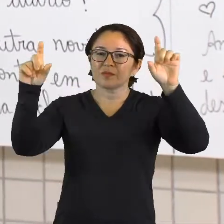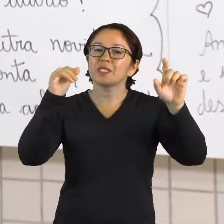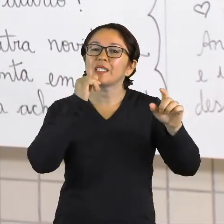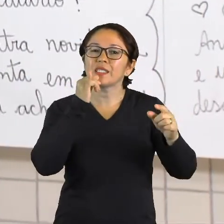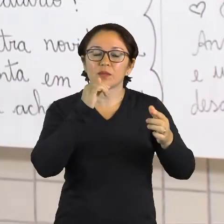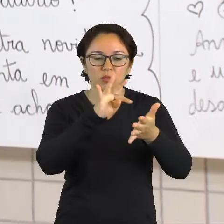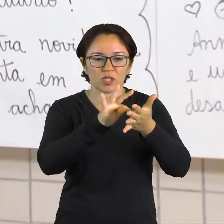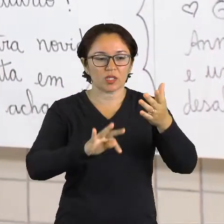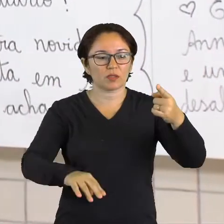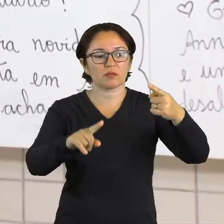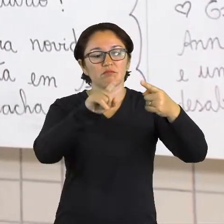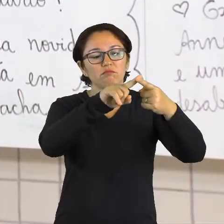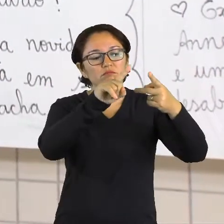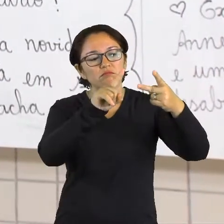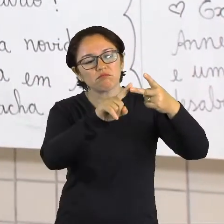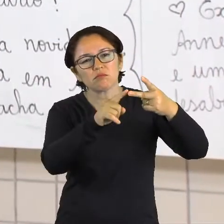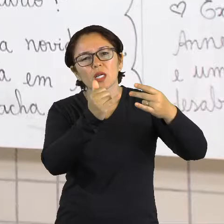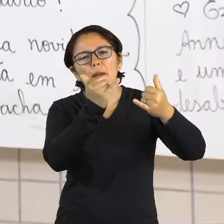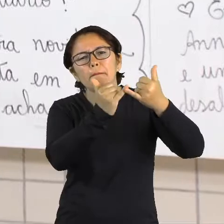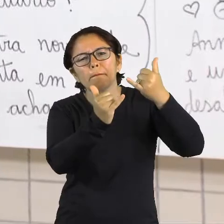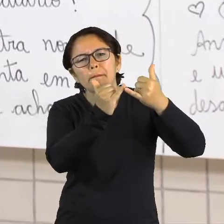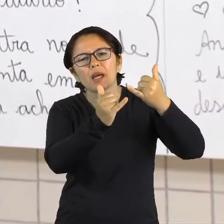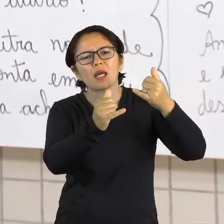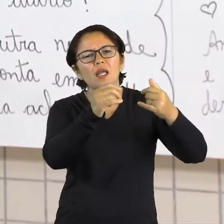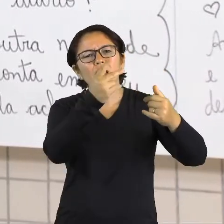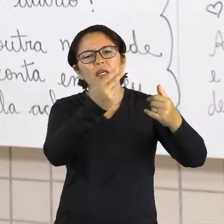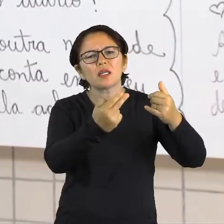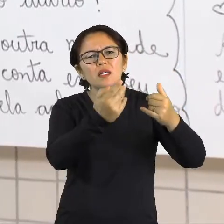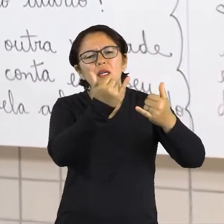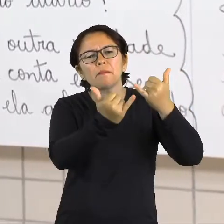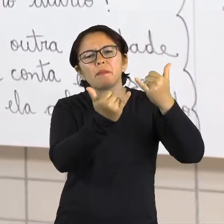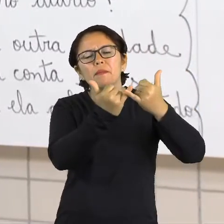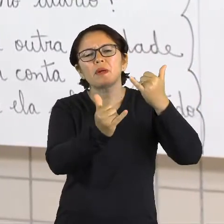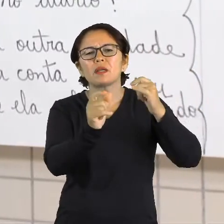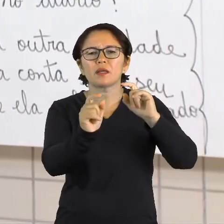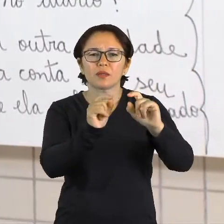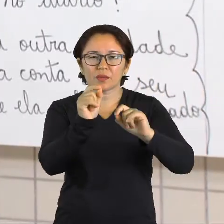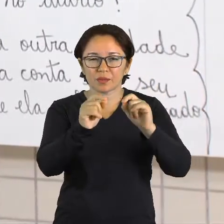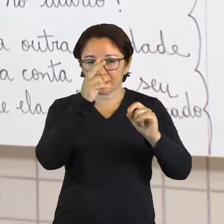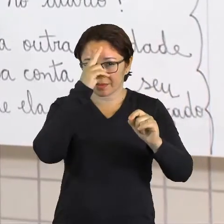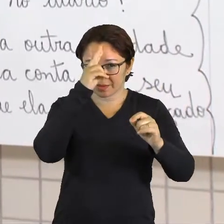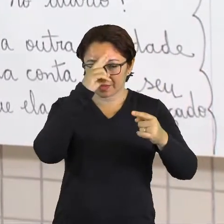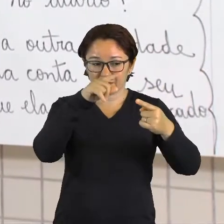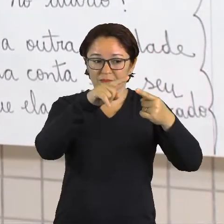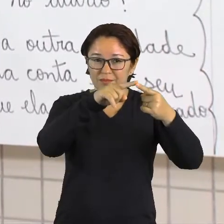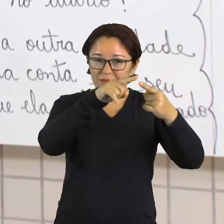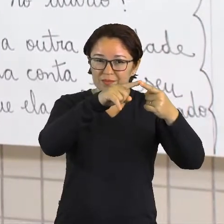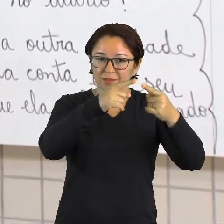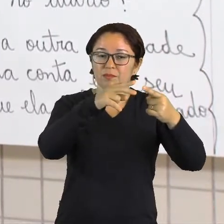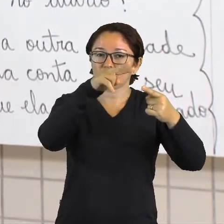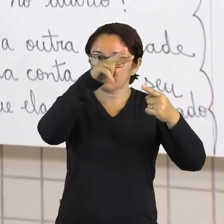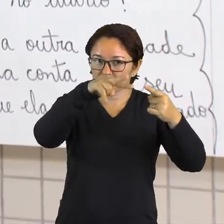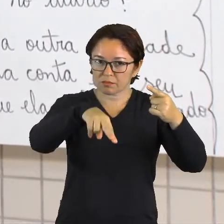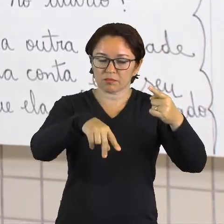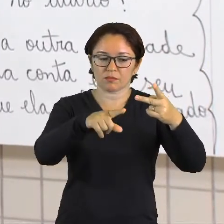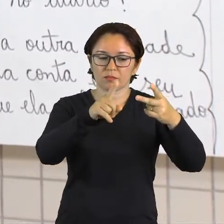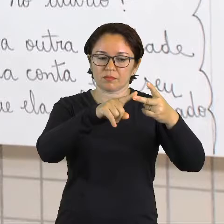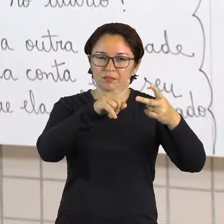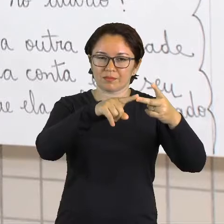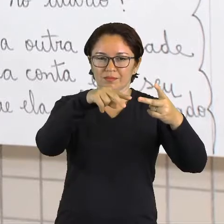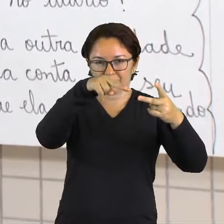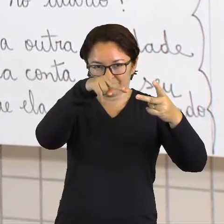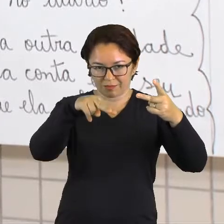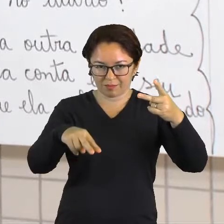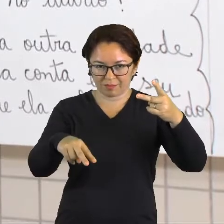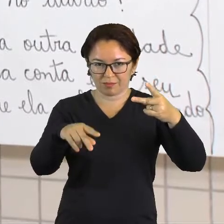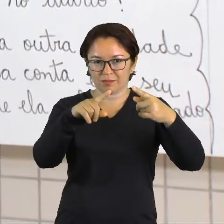comum? Após nós fazermos a leitura tanto do Diário de Serafina como esses dois trechos do Diário de